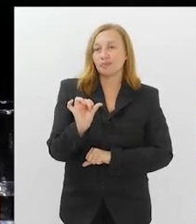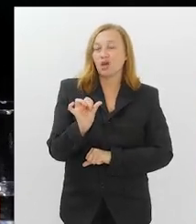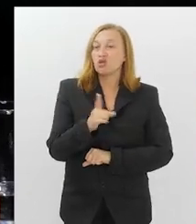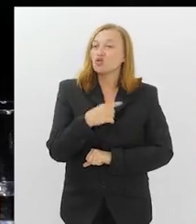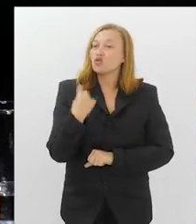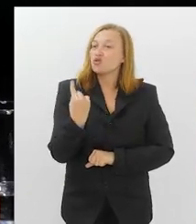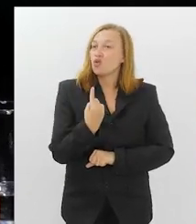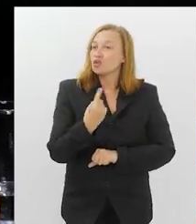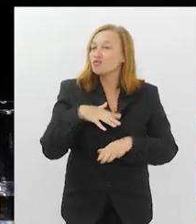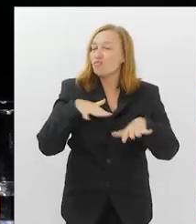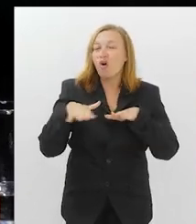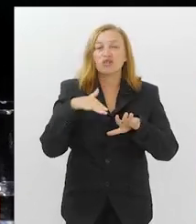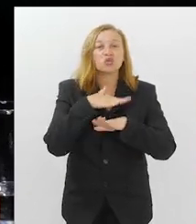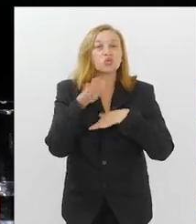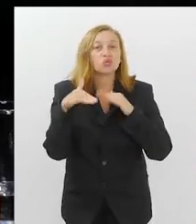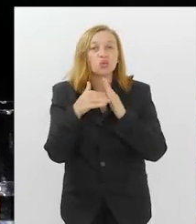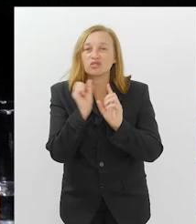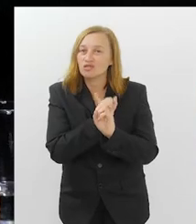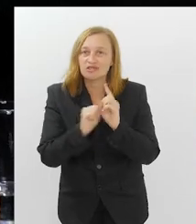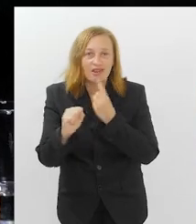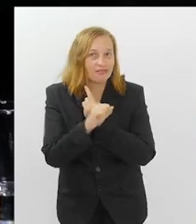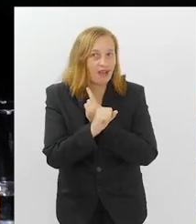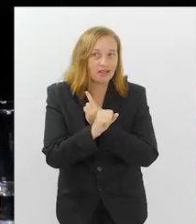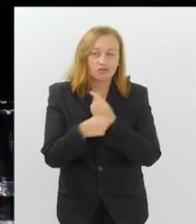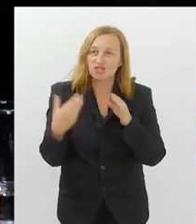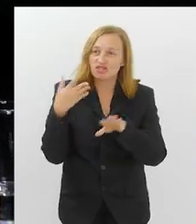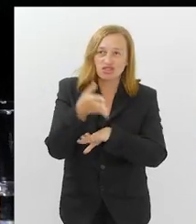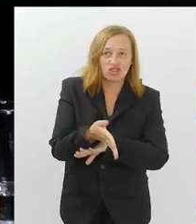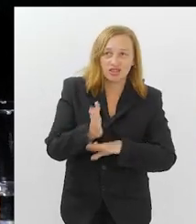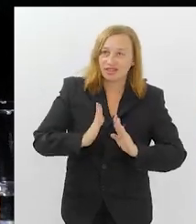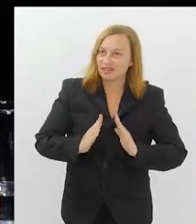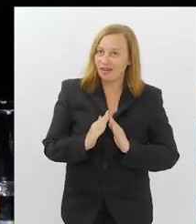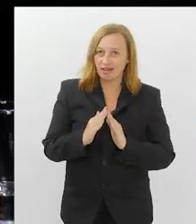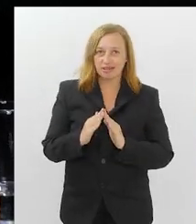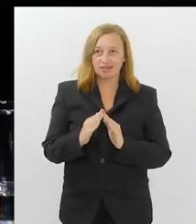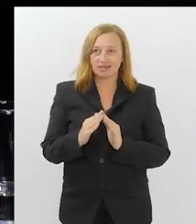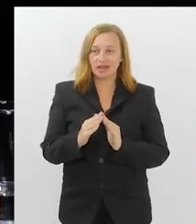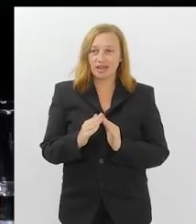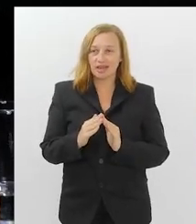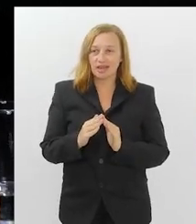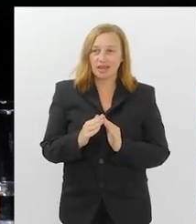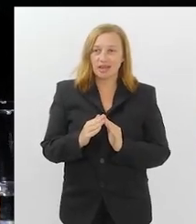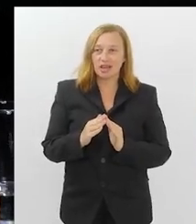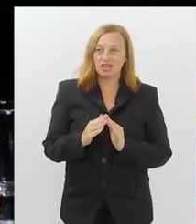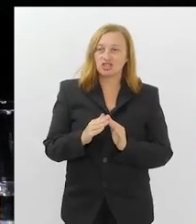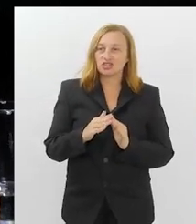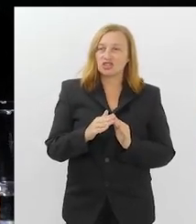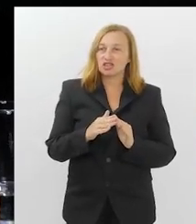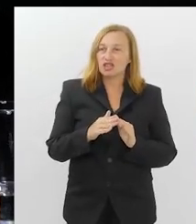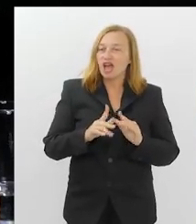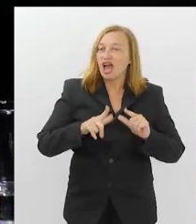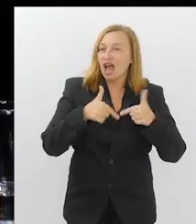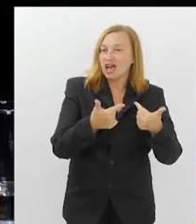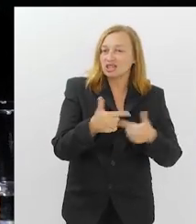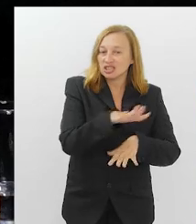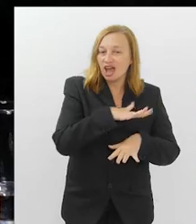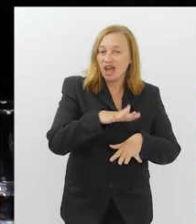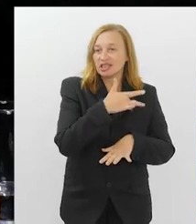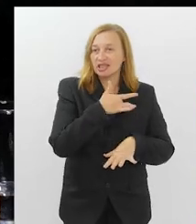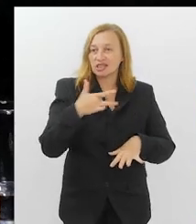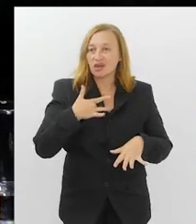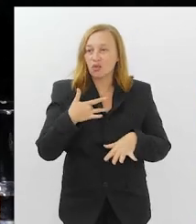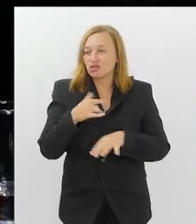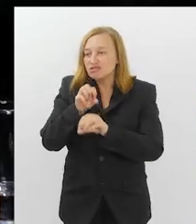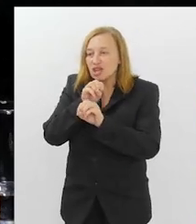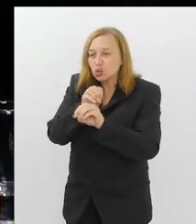transforma. A gente move toda a sociedade quando a gente chega nessas casas. A gente mexe com a saúde, a